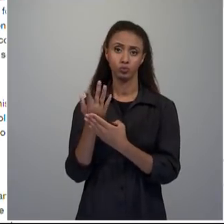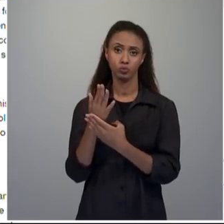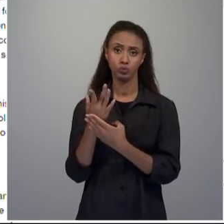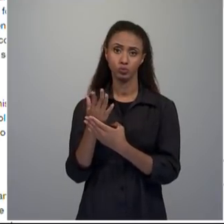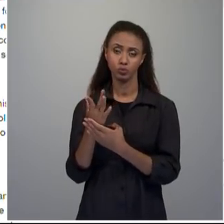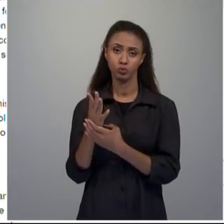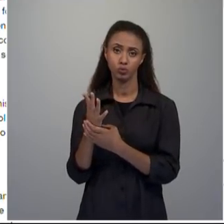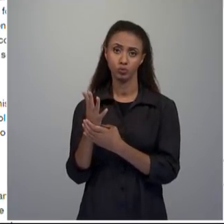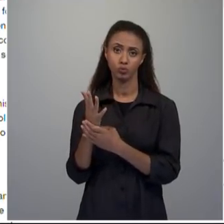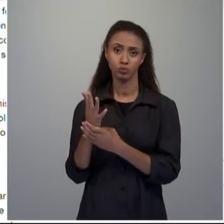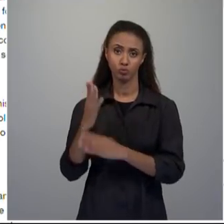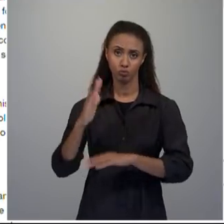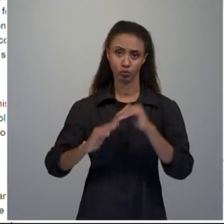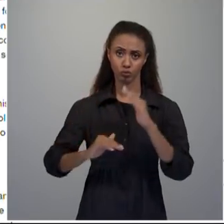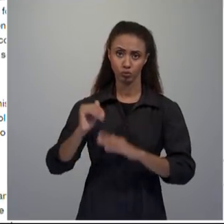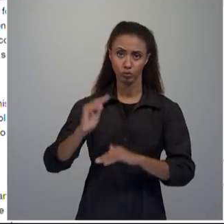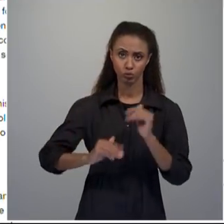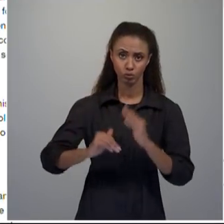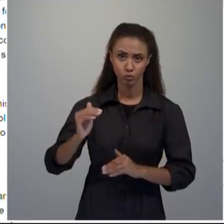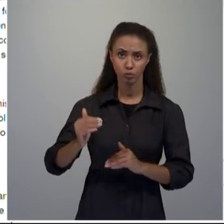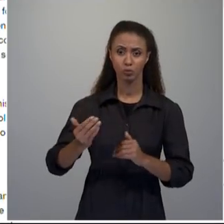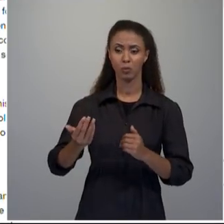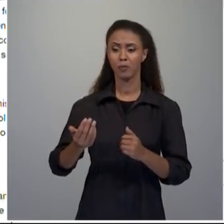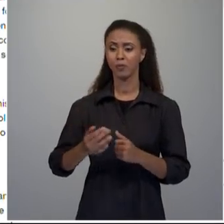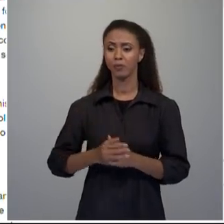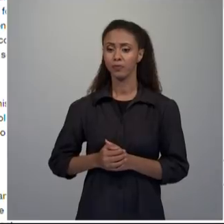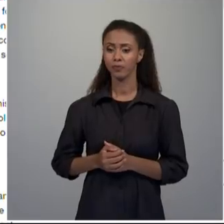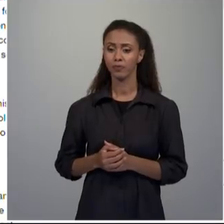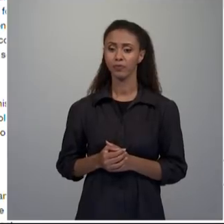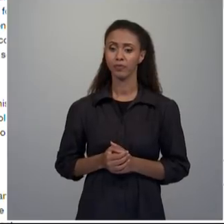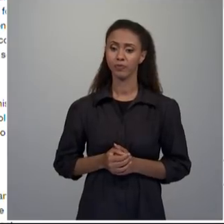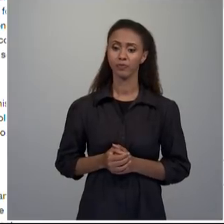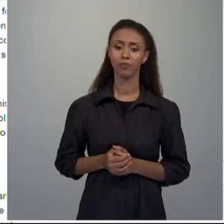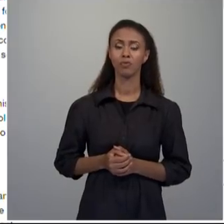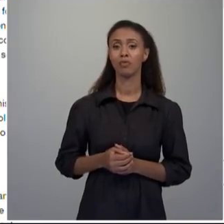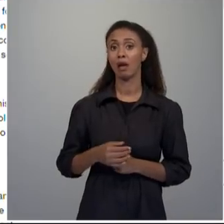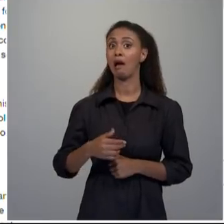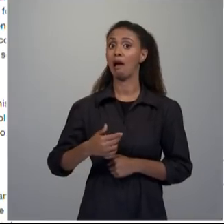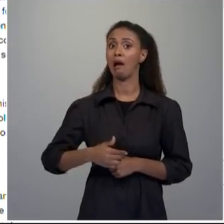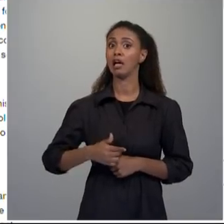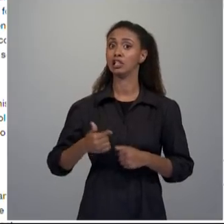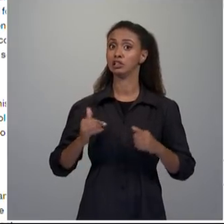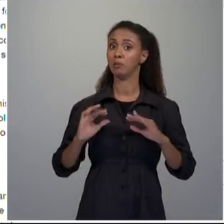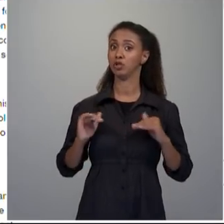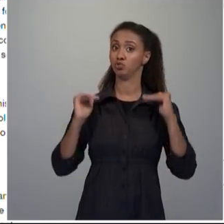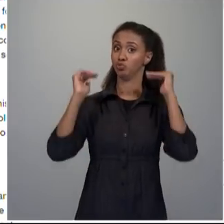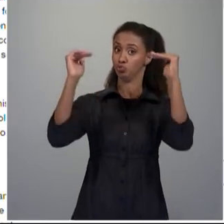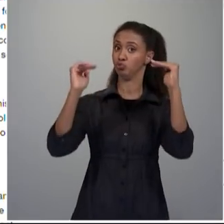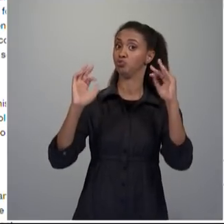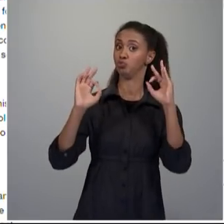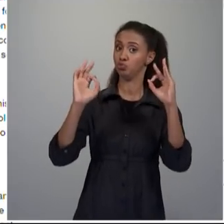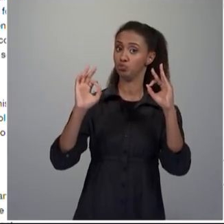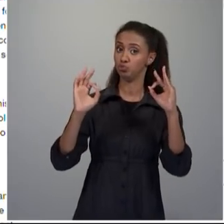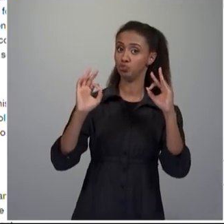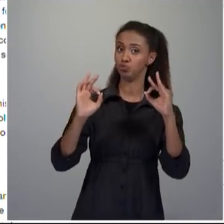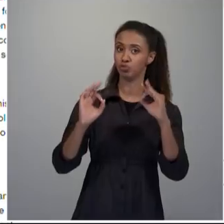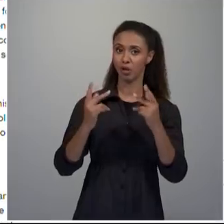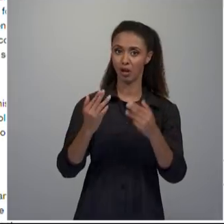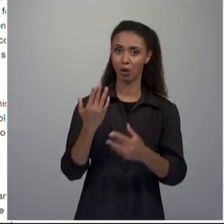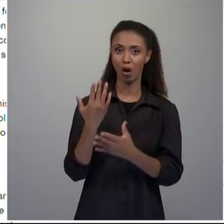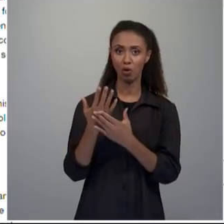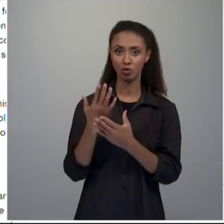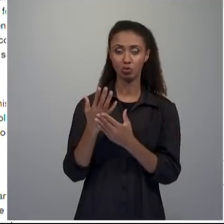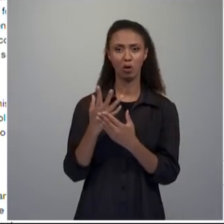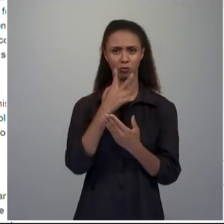plano ou vai direto para o cenário aí de morsa fiquei mais sofisticado as redes são